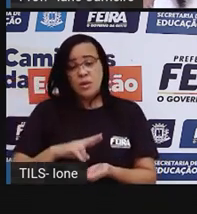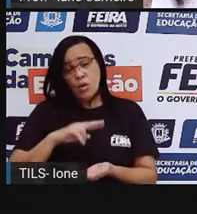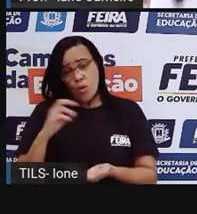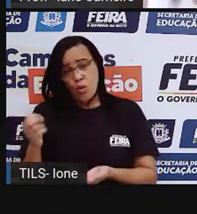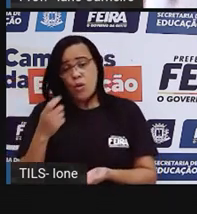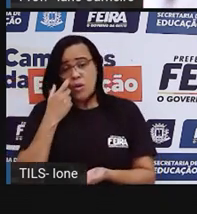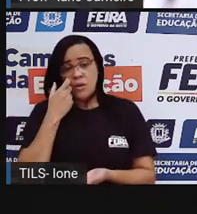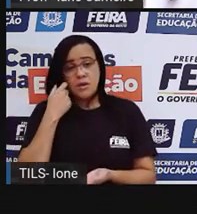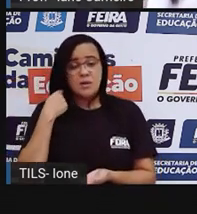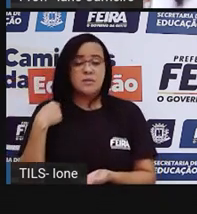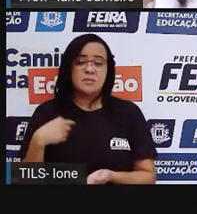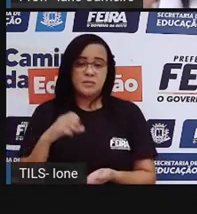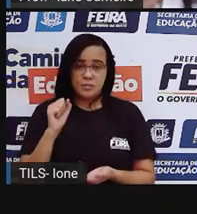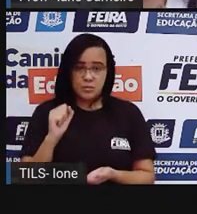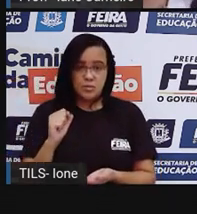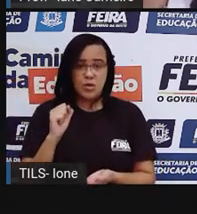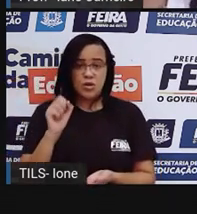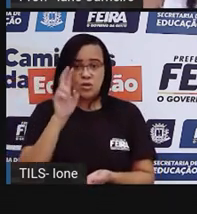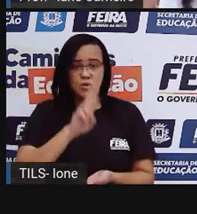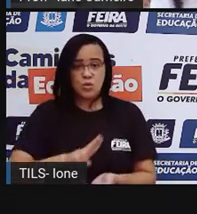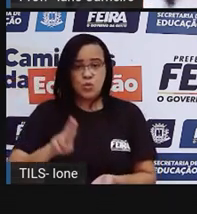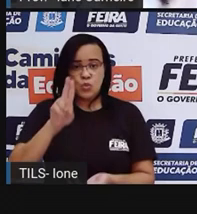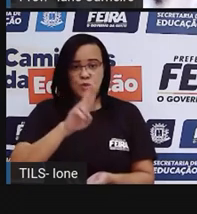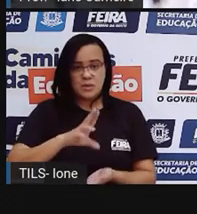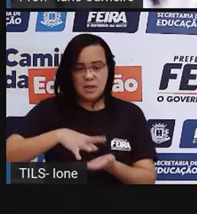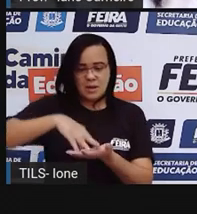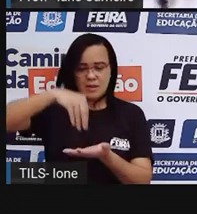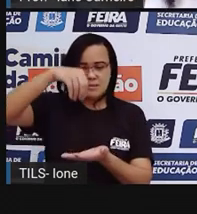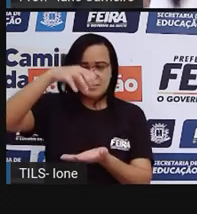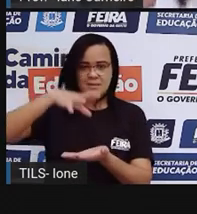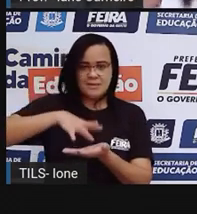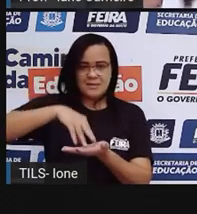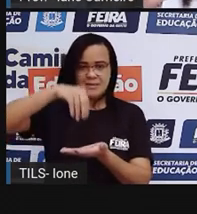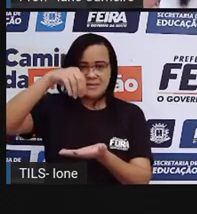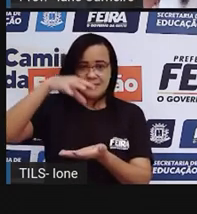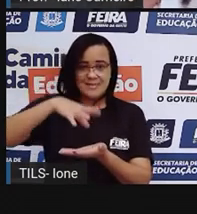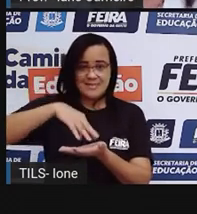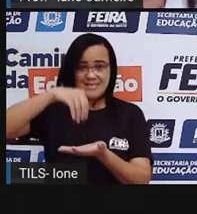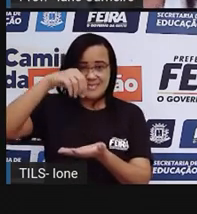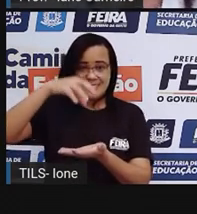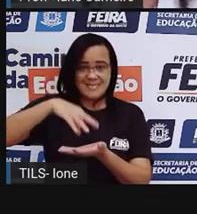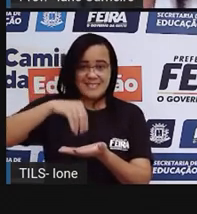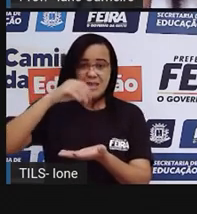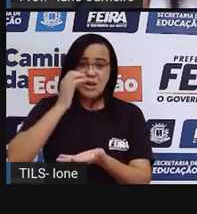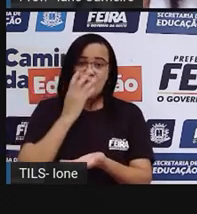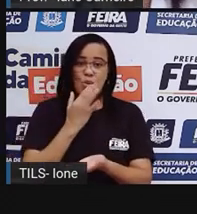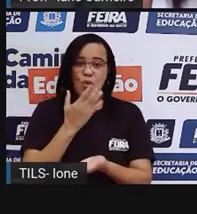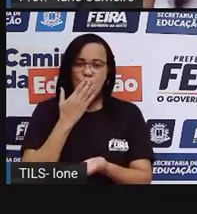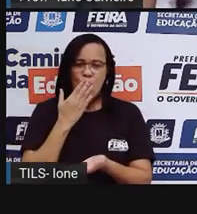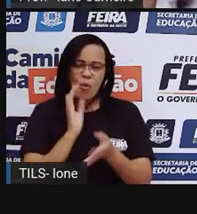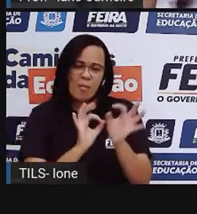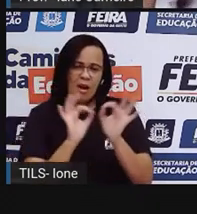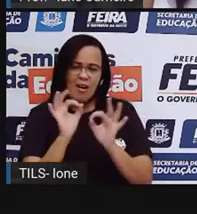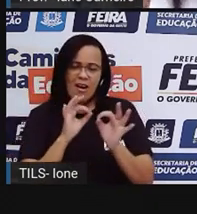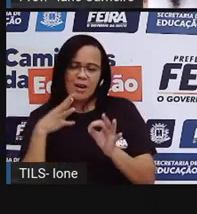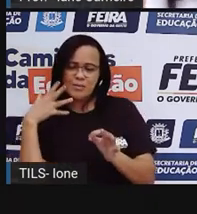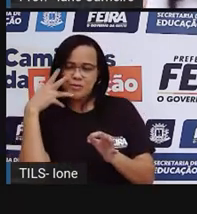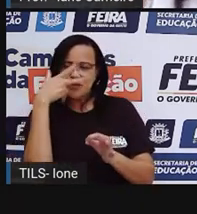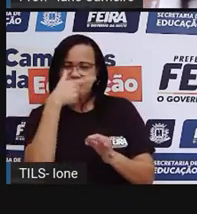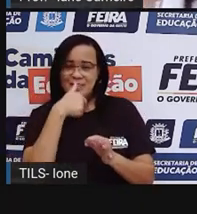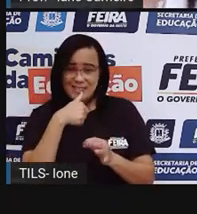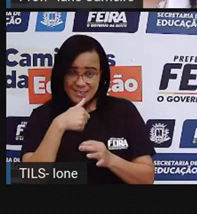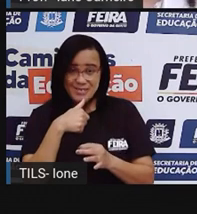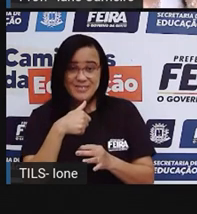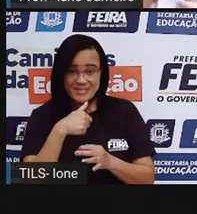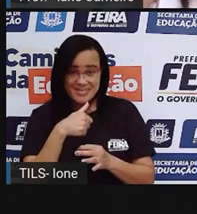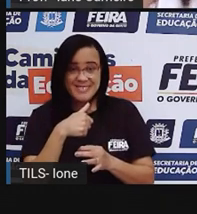transparente. Você pode usar purpurina, né, ou glitter para dar uma enfeitada aí no seu pote. A Pro